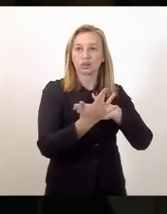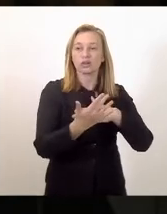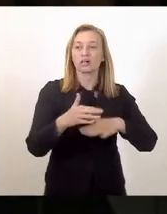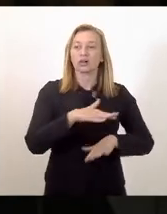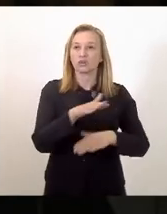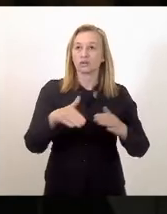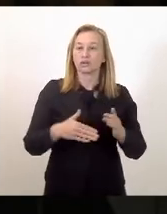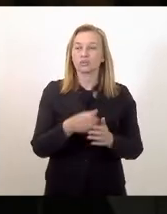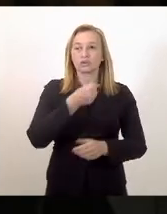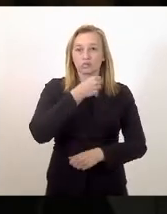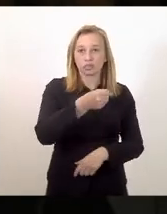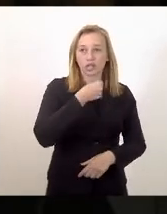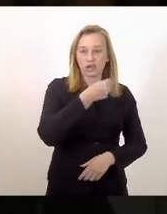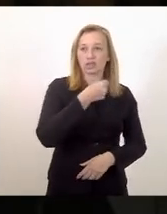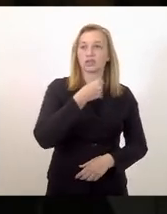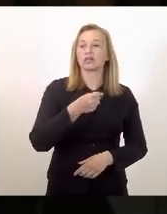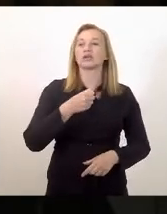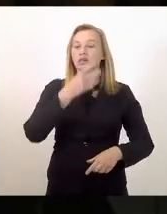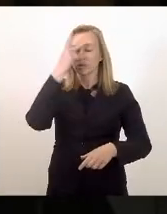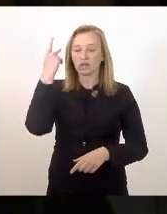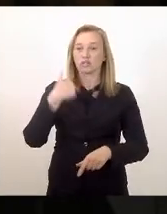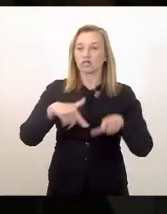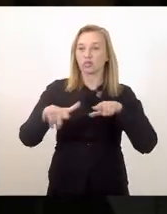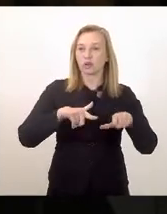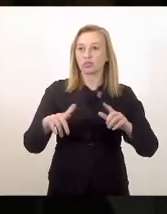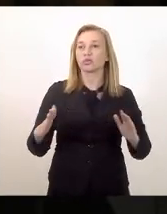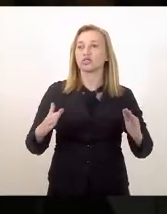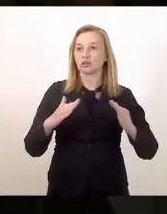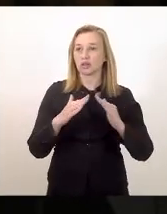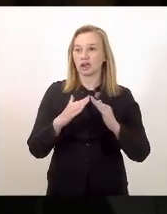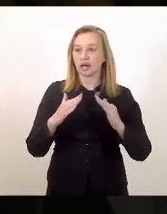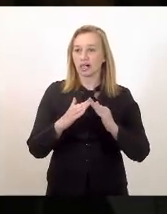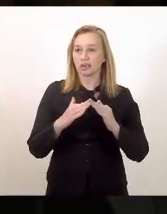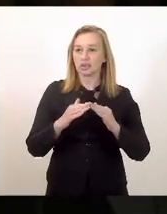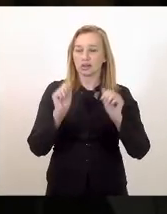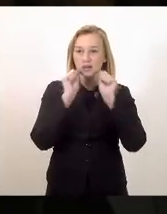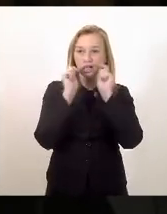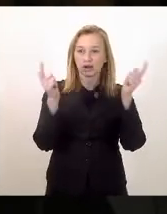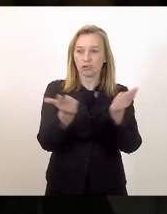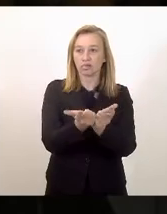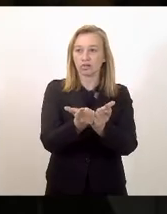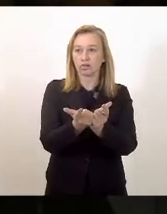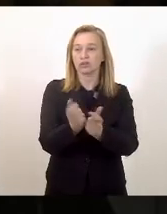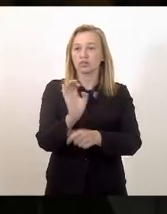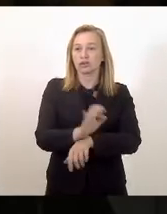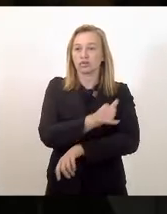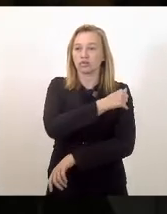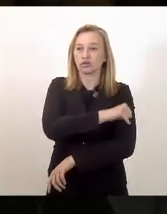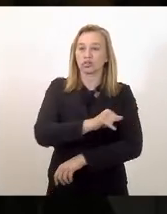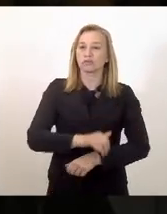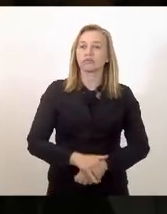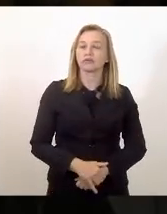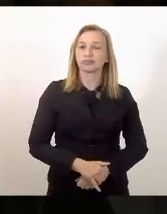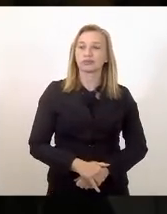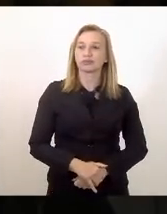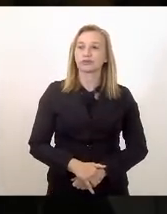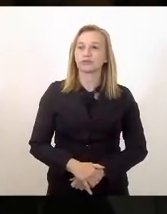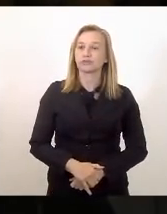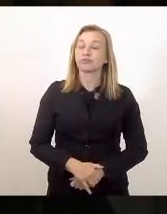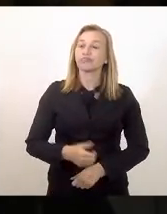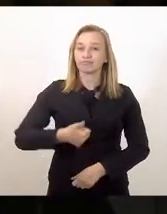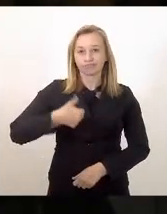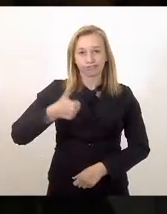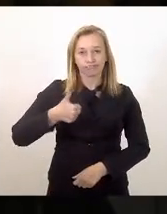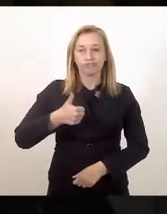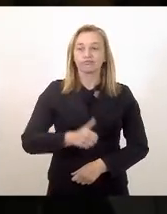imprensa, trabalhadores e trabalhadoras da Assembleia Legislativa do Estado do Rio de Janeiro. Em primeiro